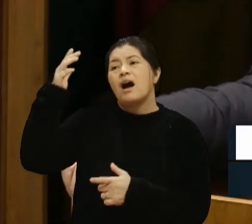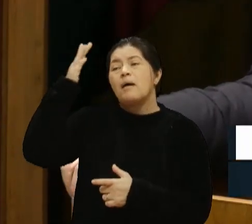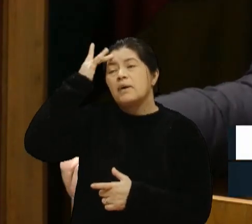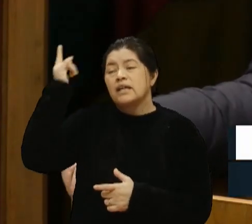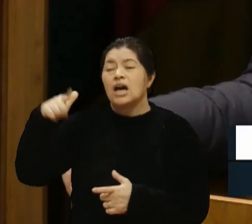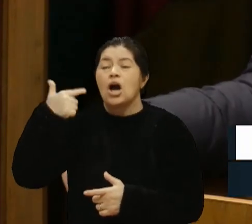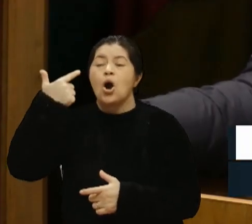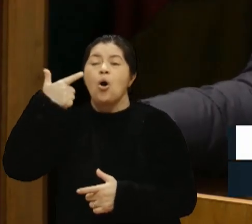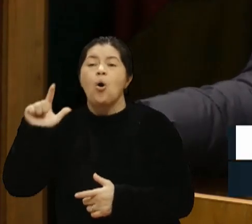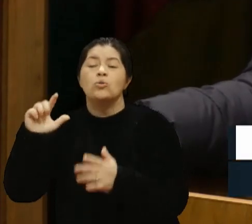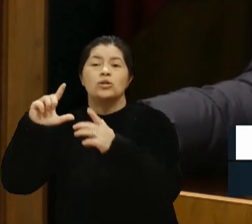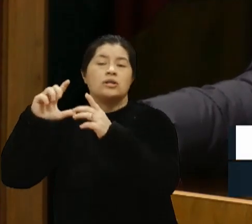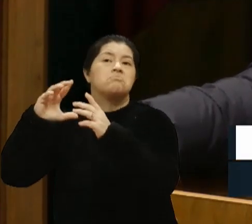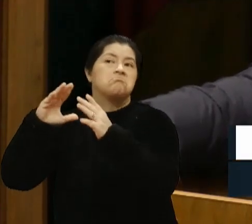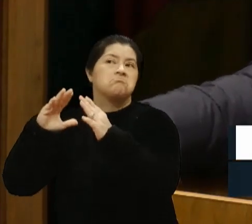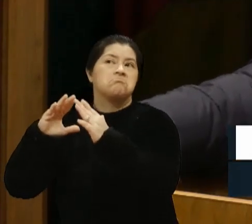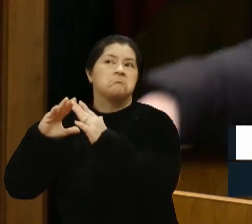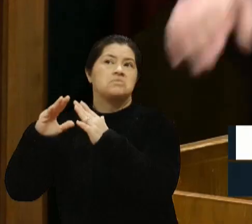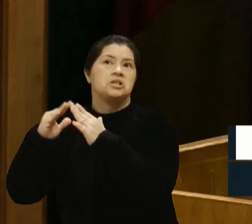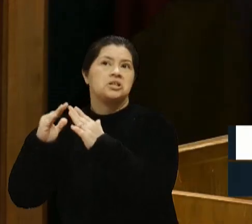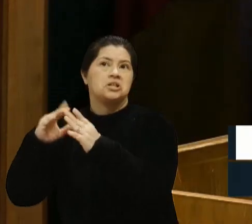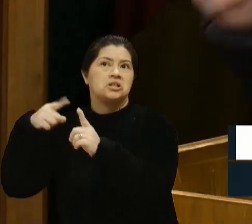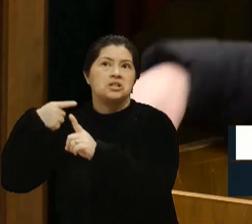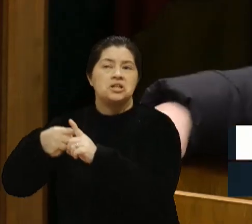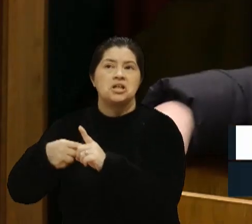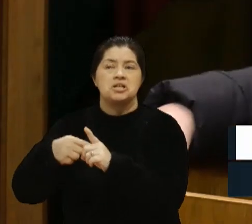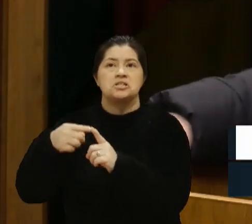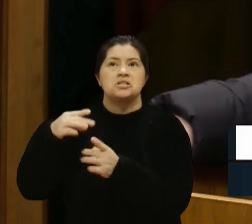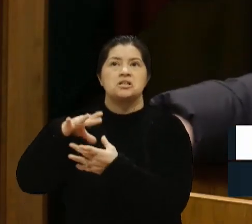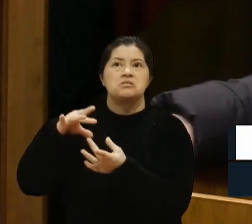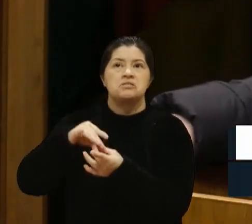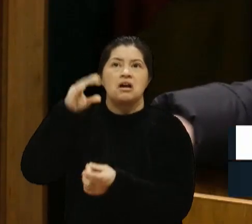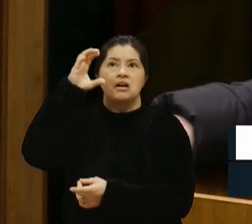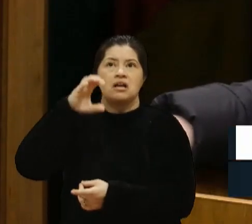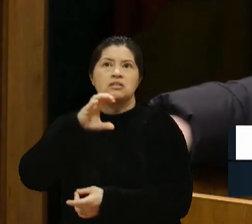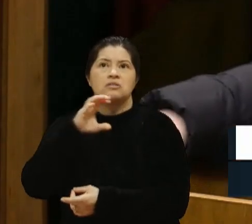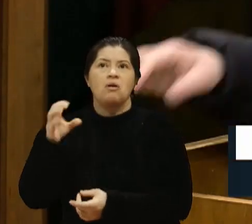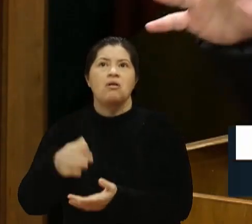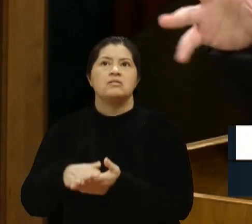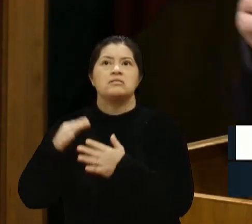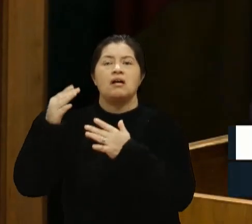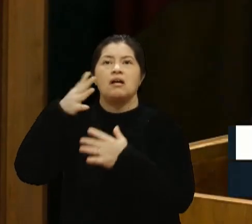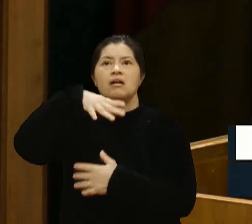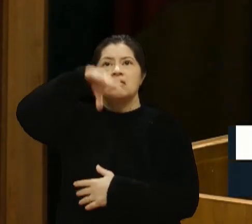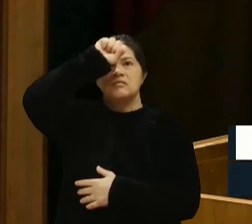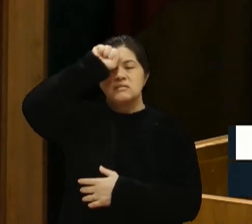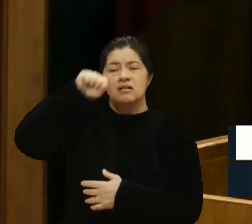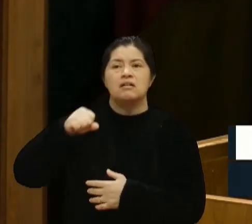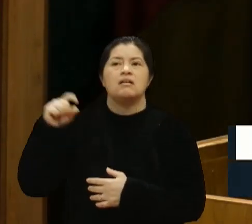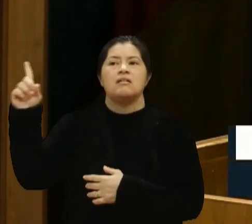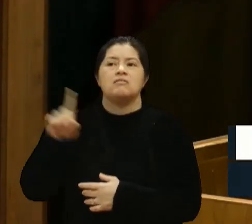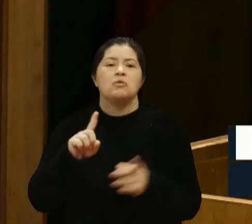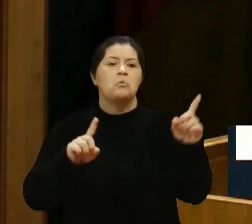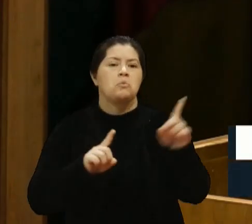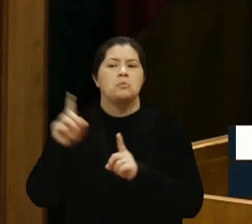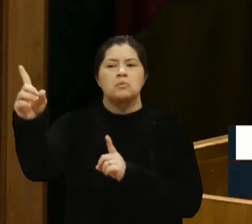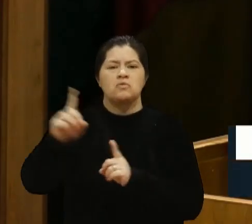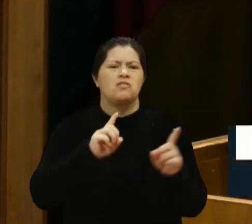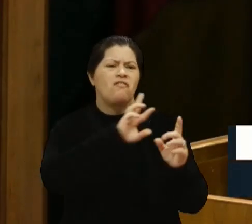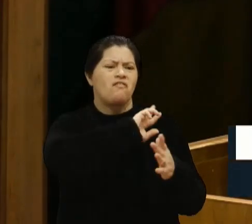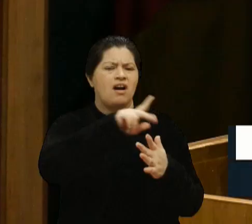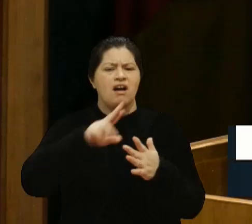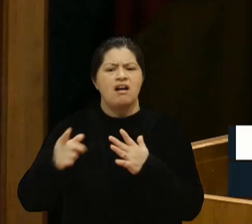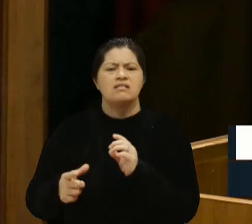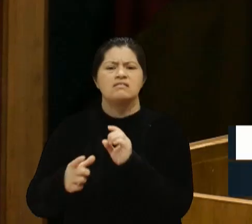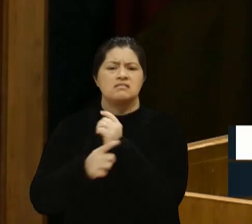vem o Messias, depois vem o pessoal espírita, depois vem o católico, vem o pessoal da Umbanda, o pessoal da FAS passa aqui, a Guarda Municipal nos dá segurança.